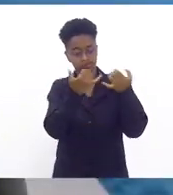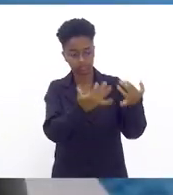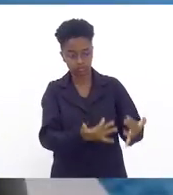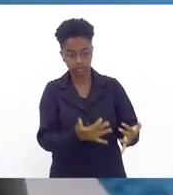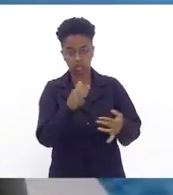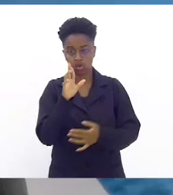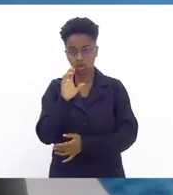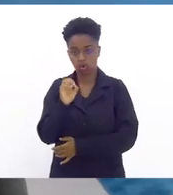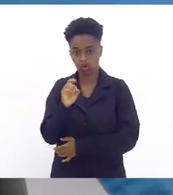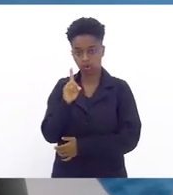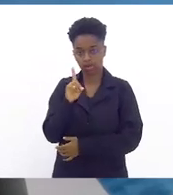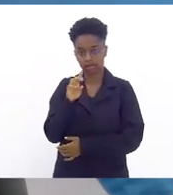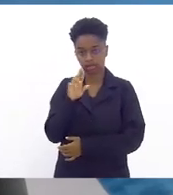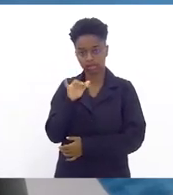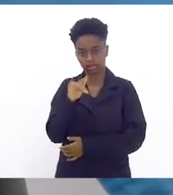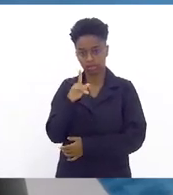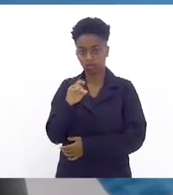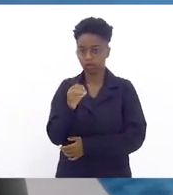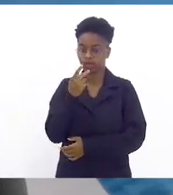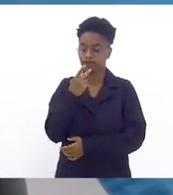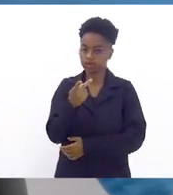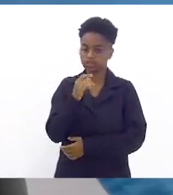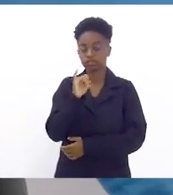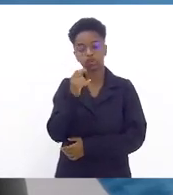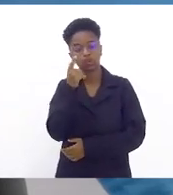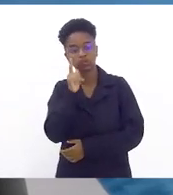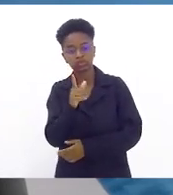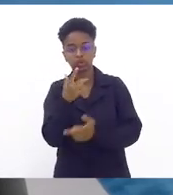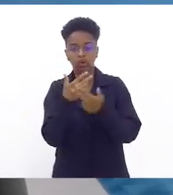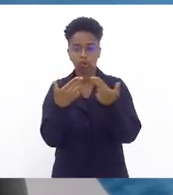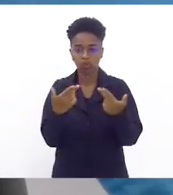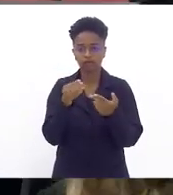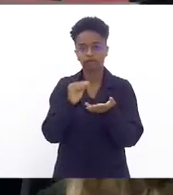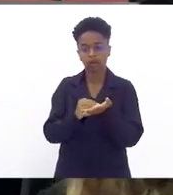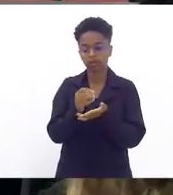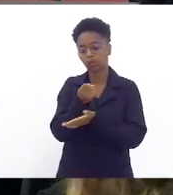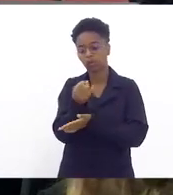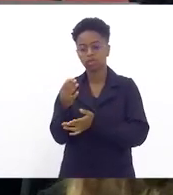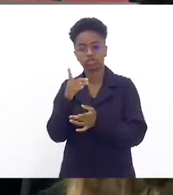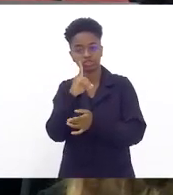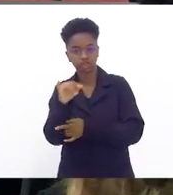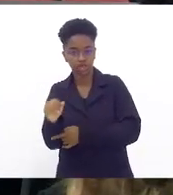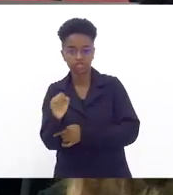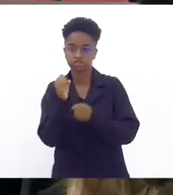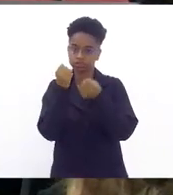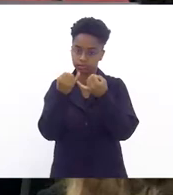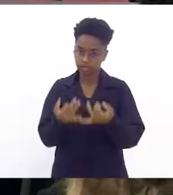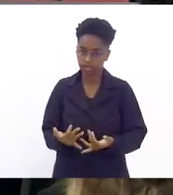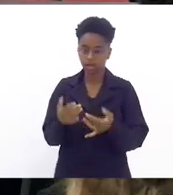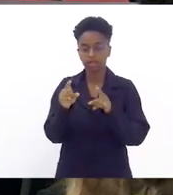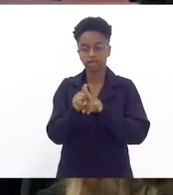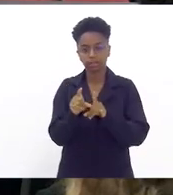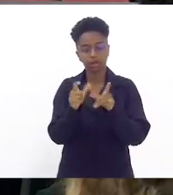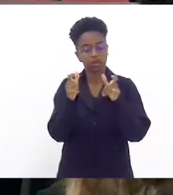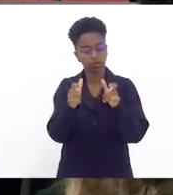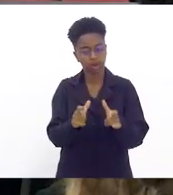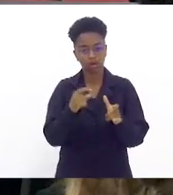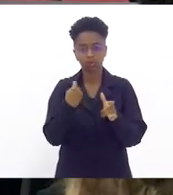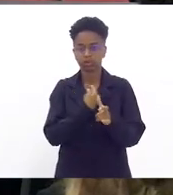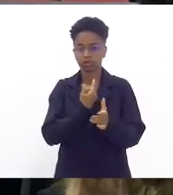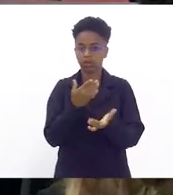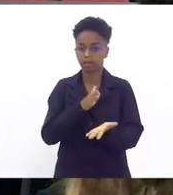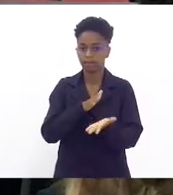olha a gente conseguiu andaime falta tantos dias a questão do espaço a gente publicou